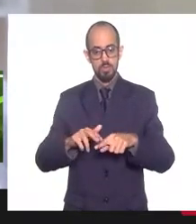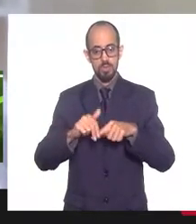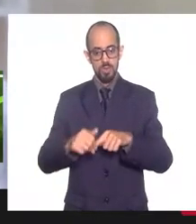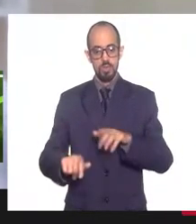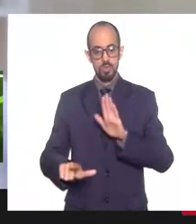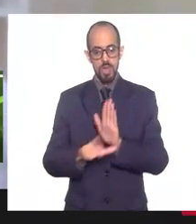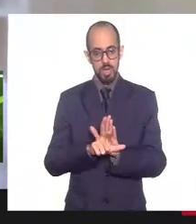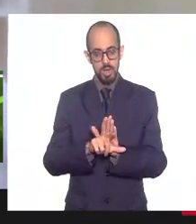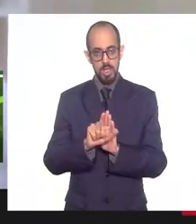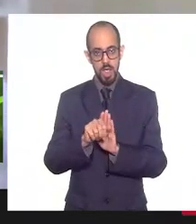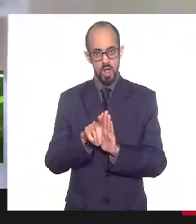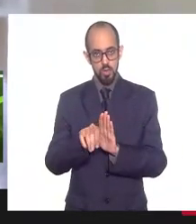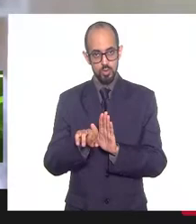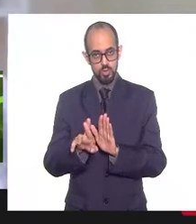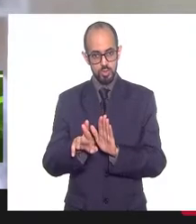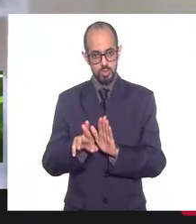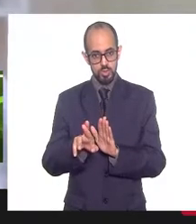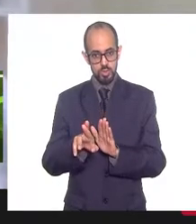Airá,